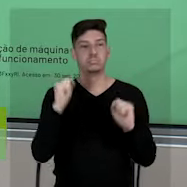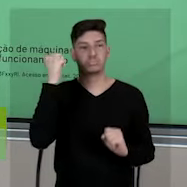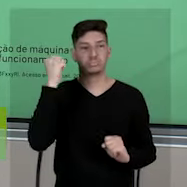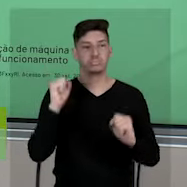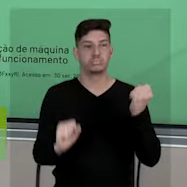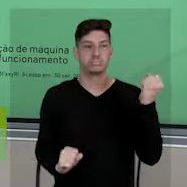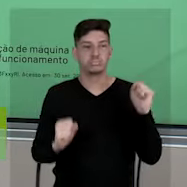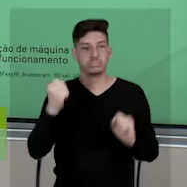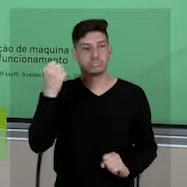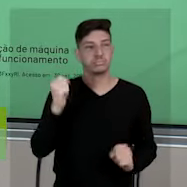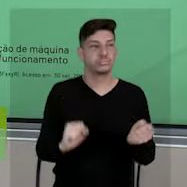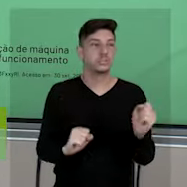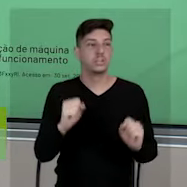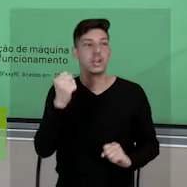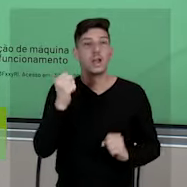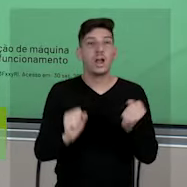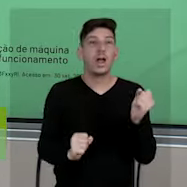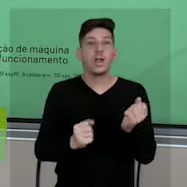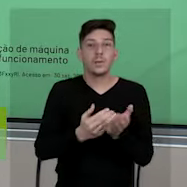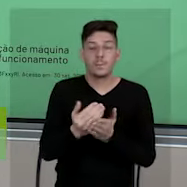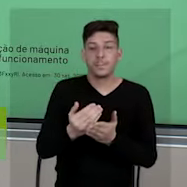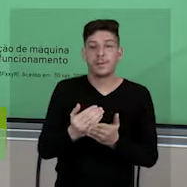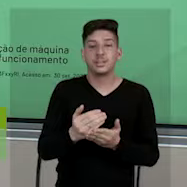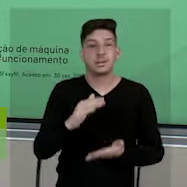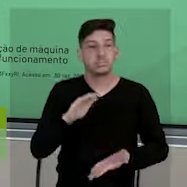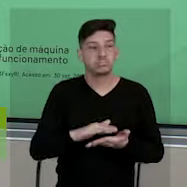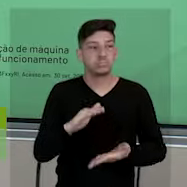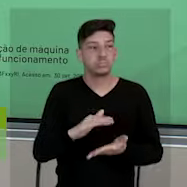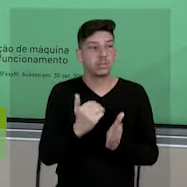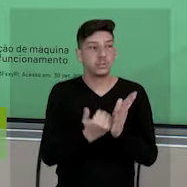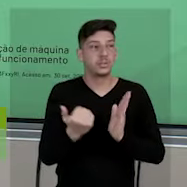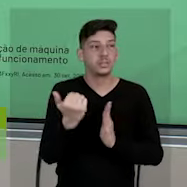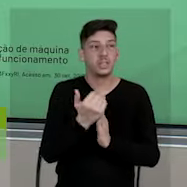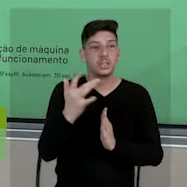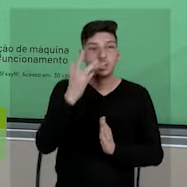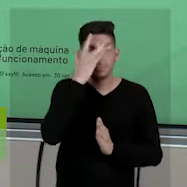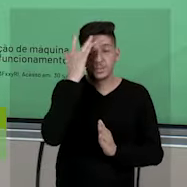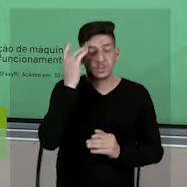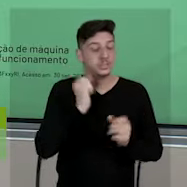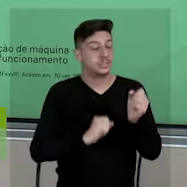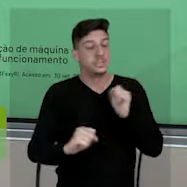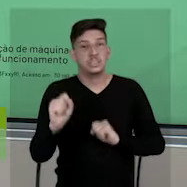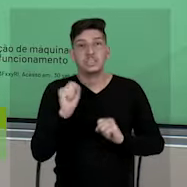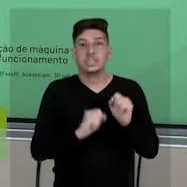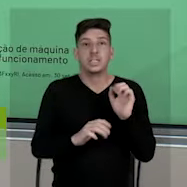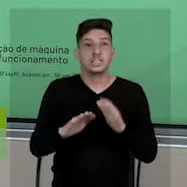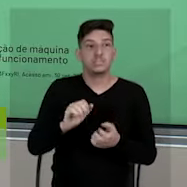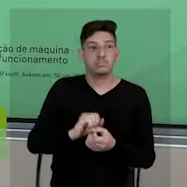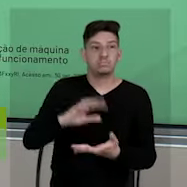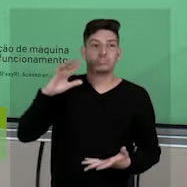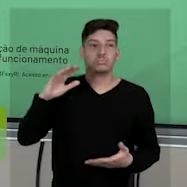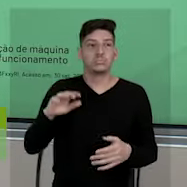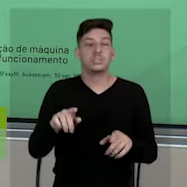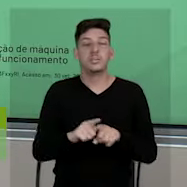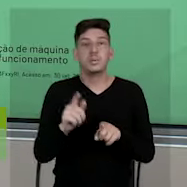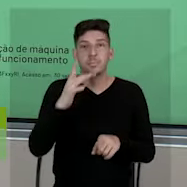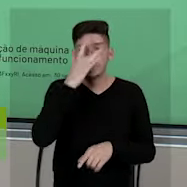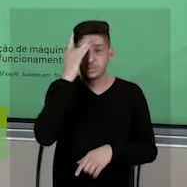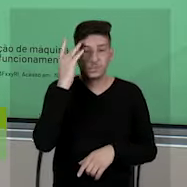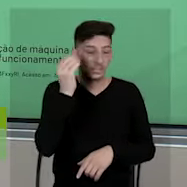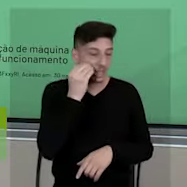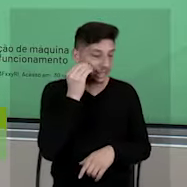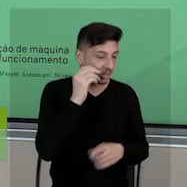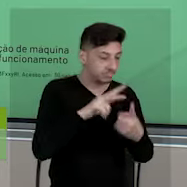máquina térmica, ela começa a aumentar, e aí as pessoas ficam nervosas, muitas vezes explode, muitas vezes alguém vai lá e tenta contornar o problema para